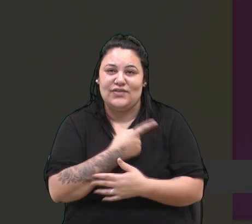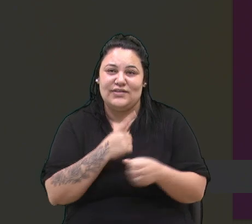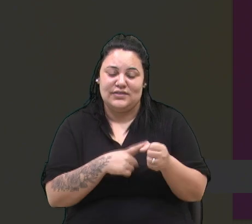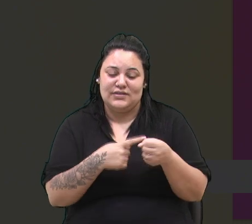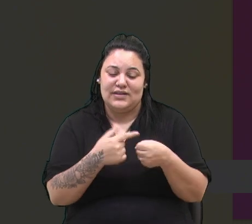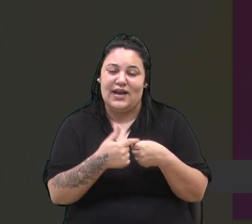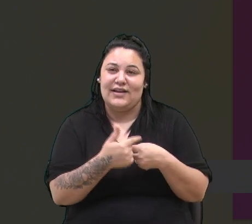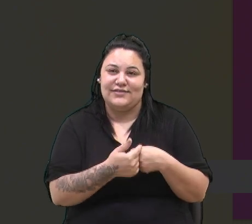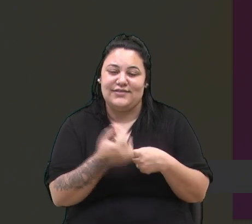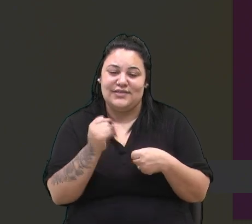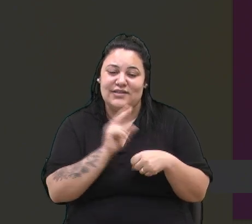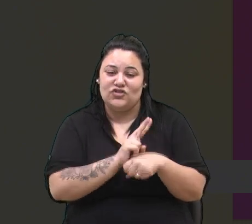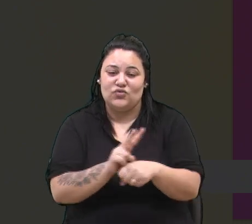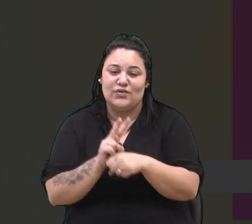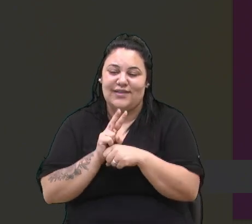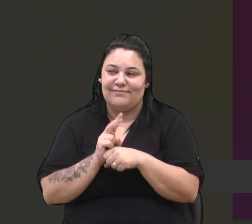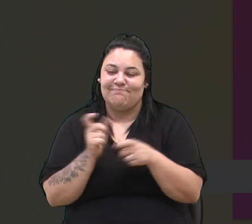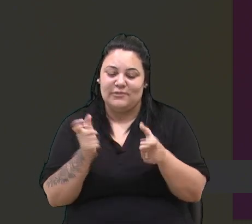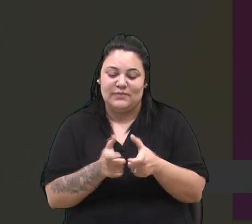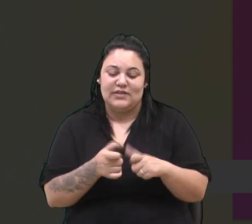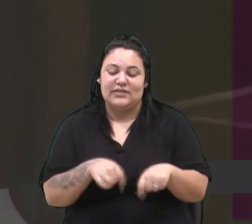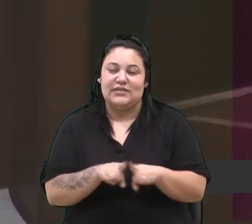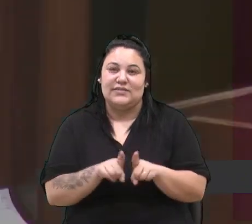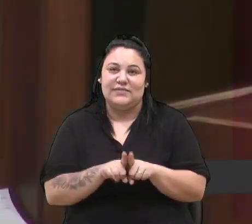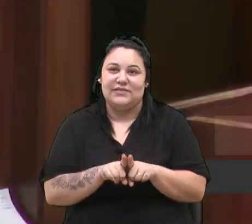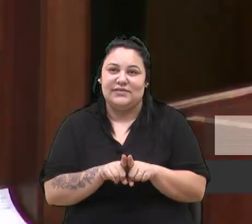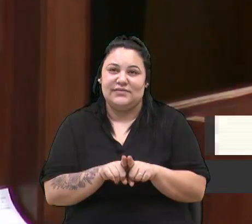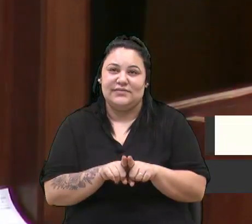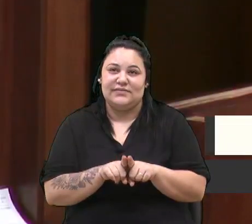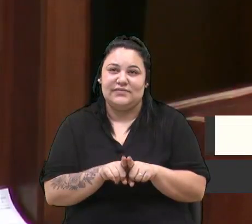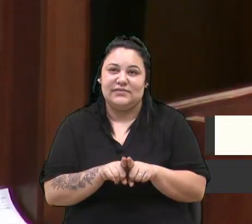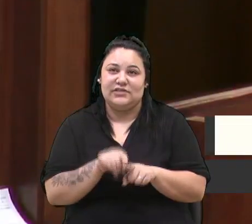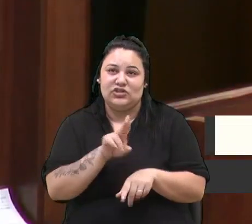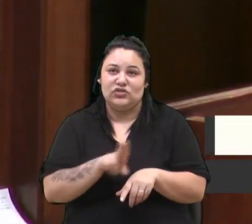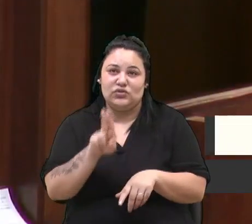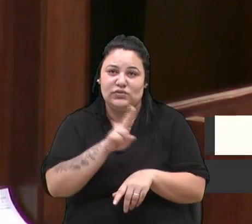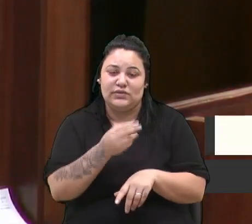coisas pequenas. E isso serve para a nossa vida também.